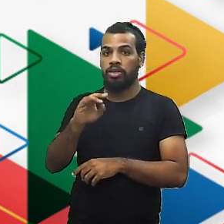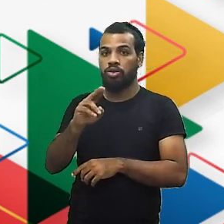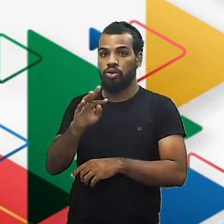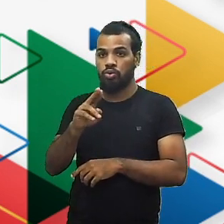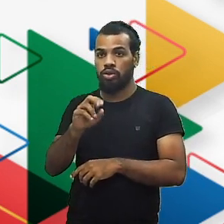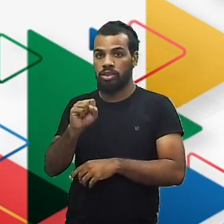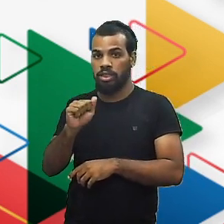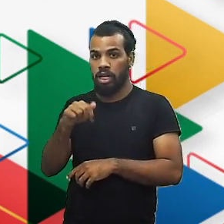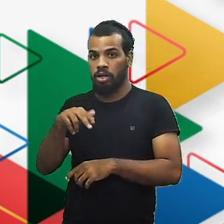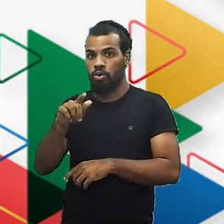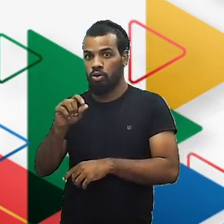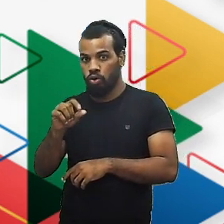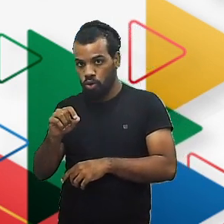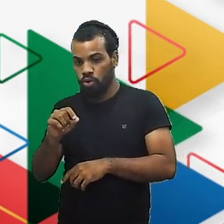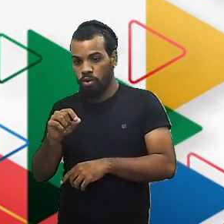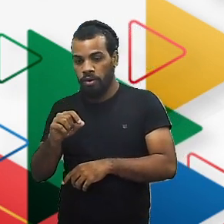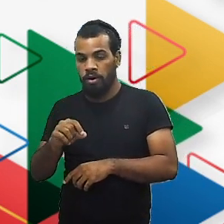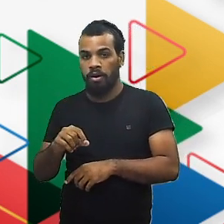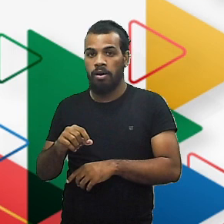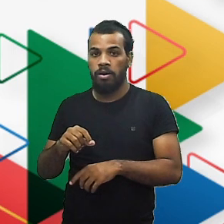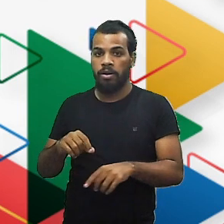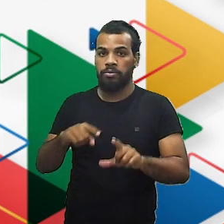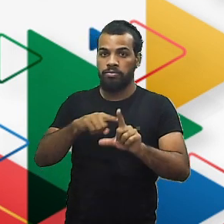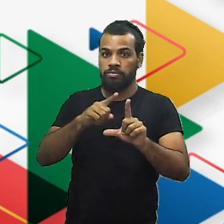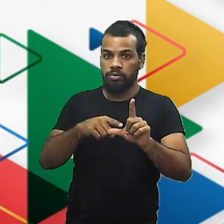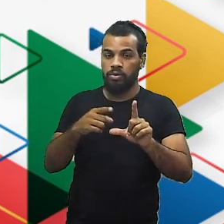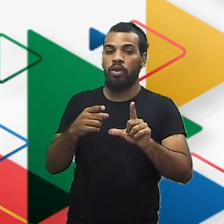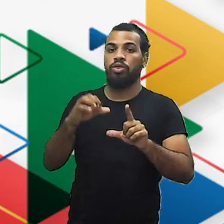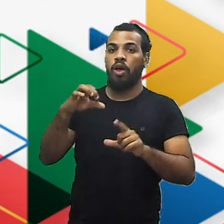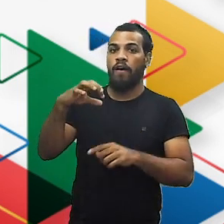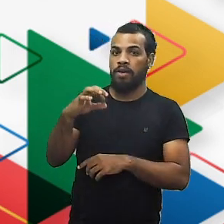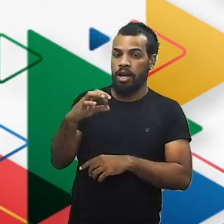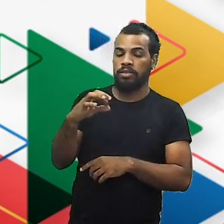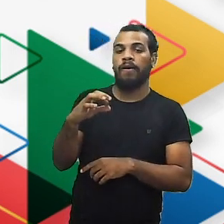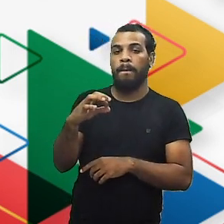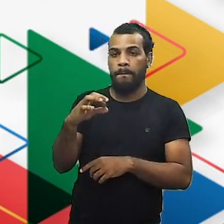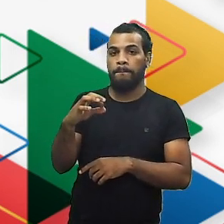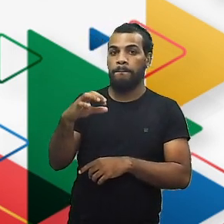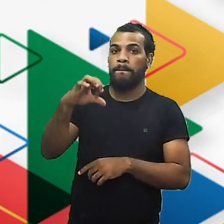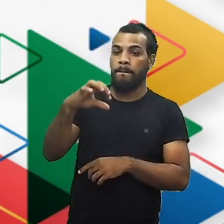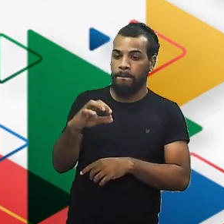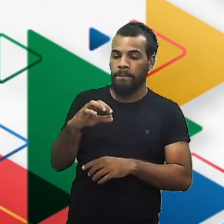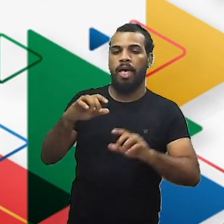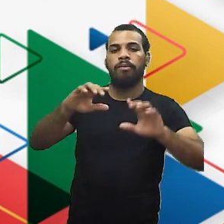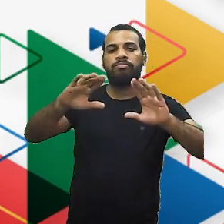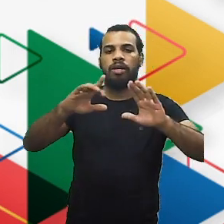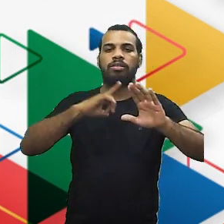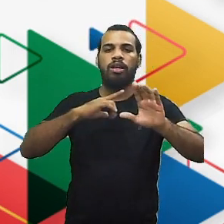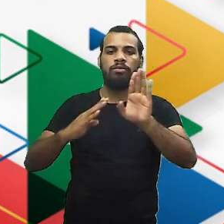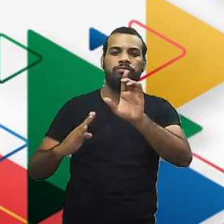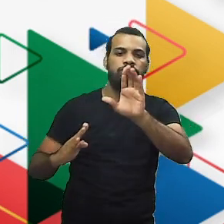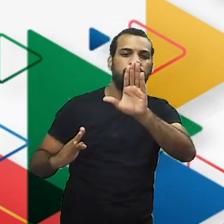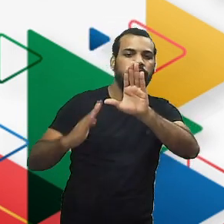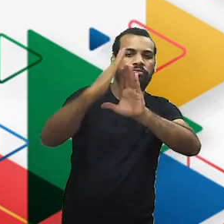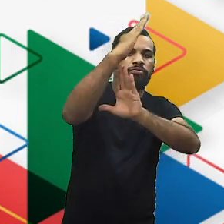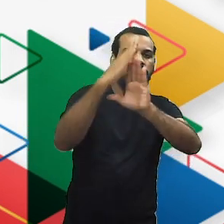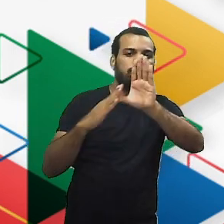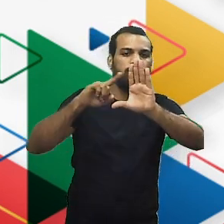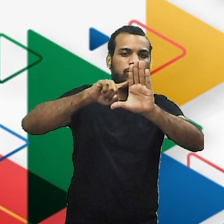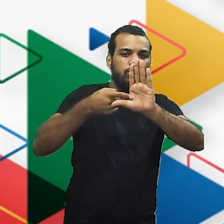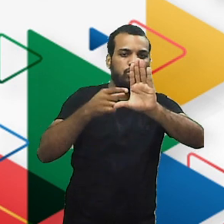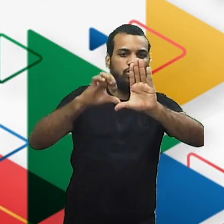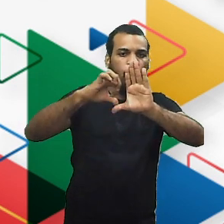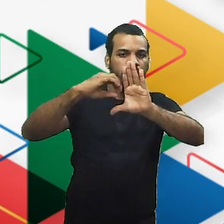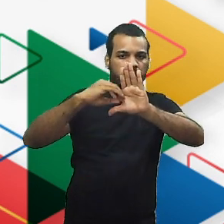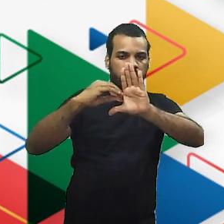beleza? Porém, se o triângulo tem um ângulo de 90 graus, você diz que o triângulo é retângulo. Então, essas aí são as classificações de